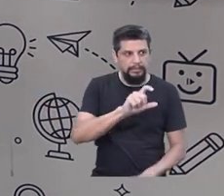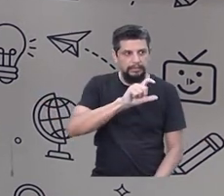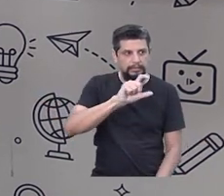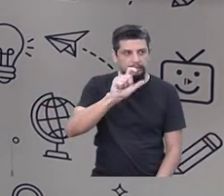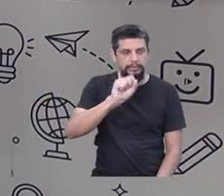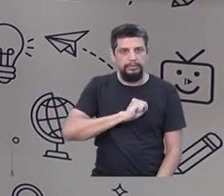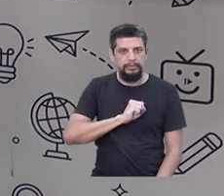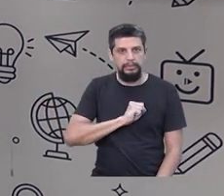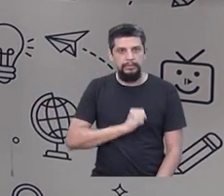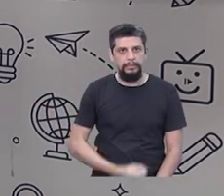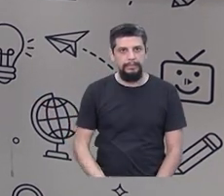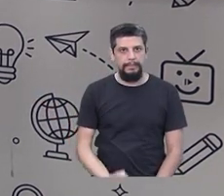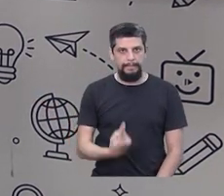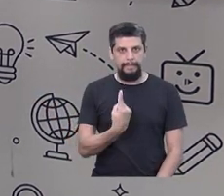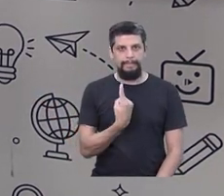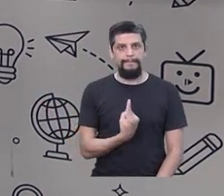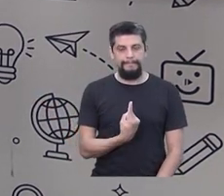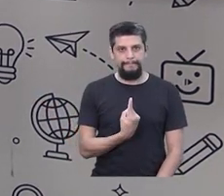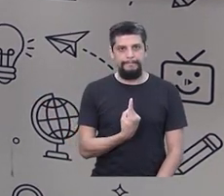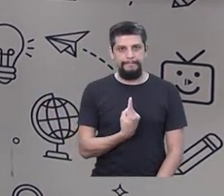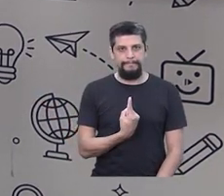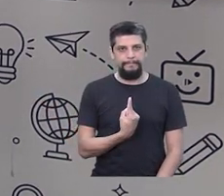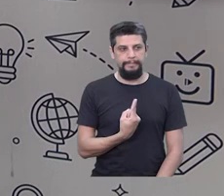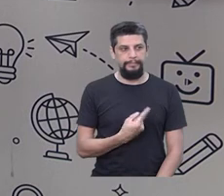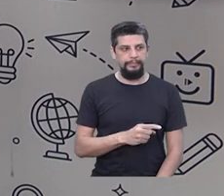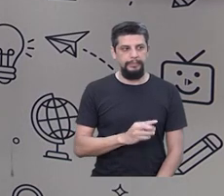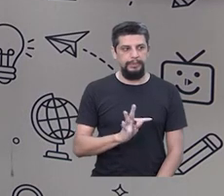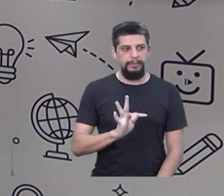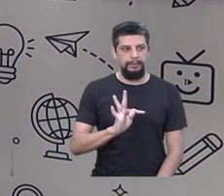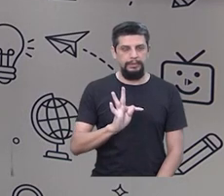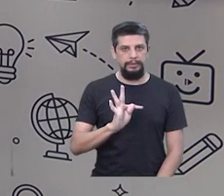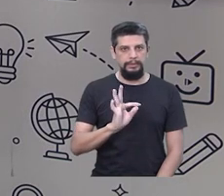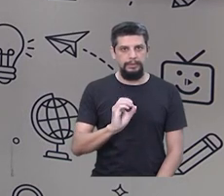aqui na número 1. Olha só,